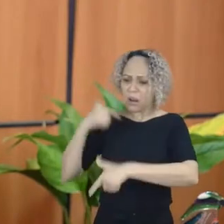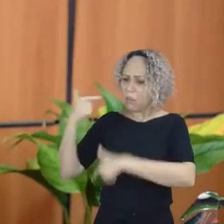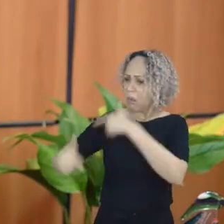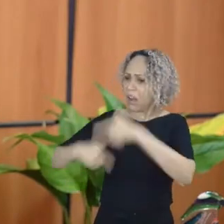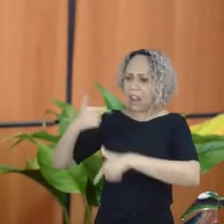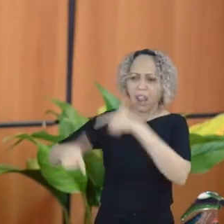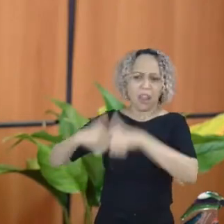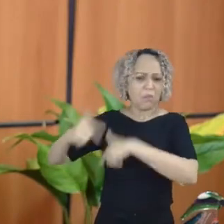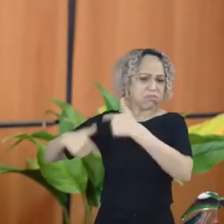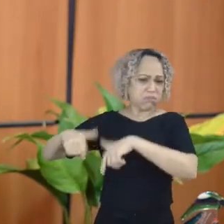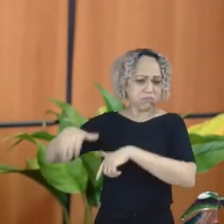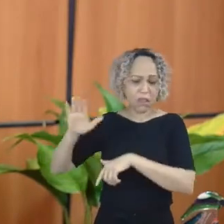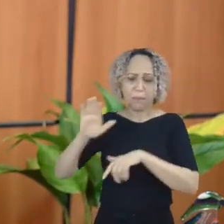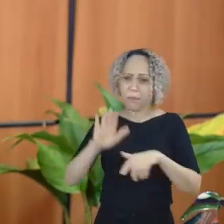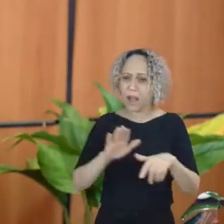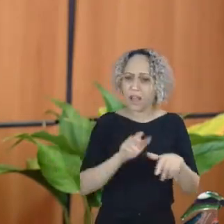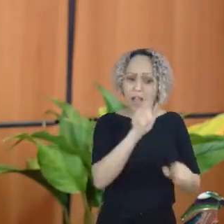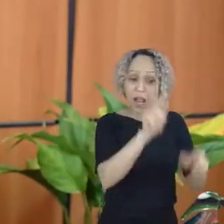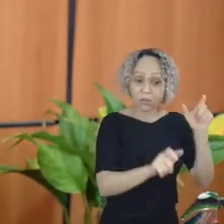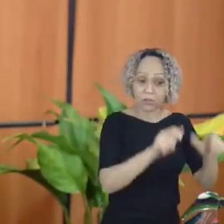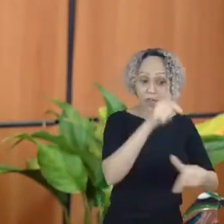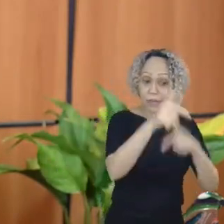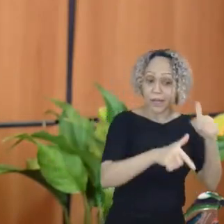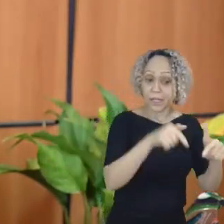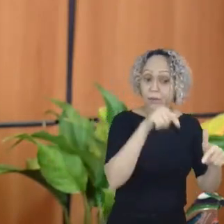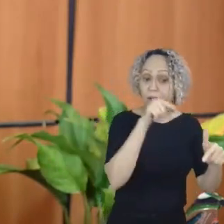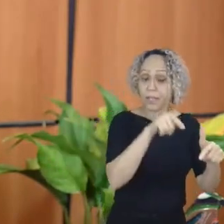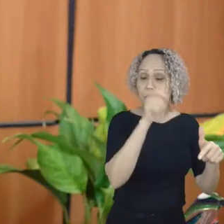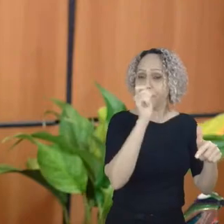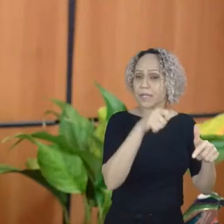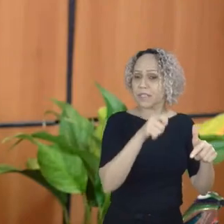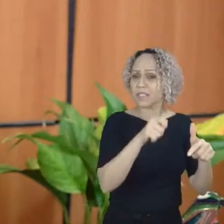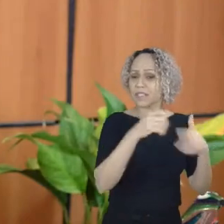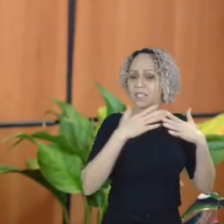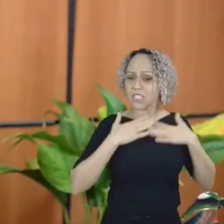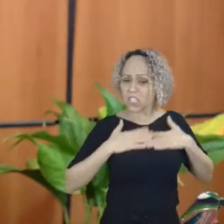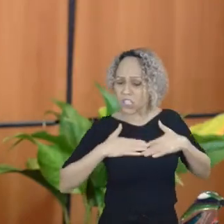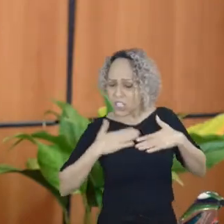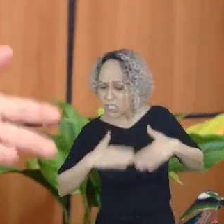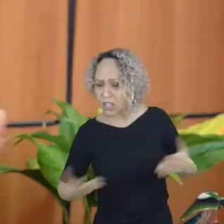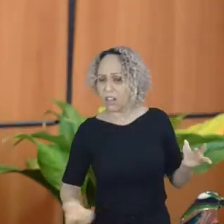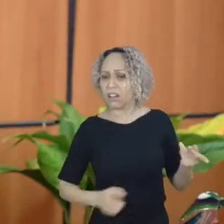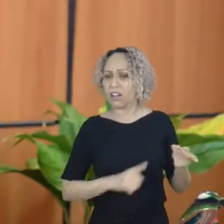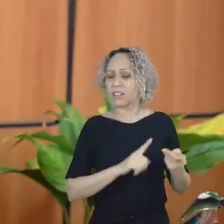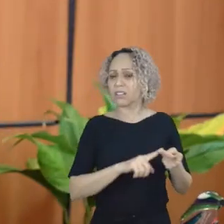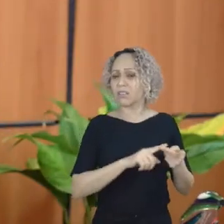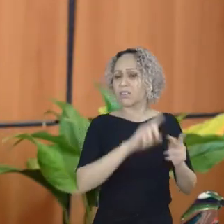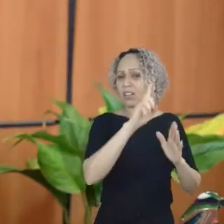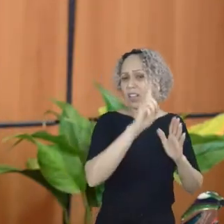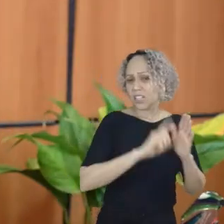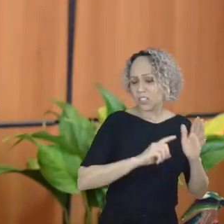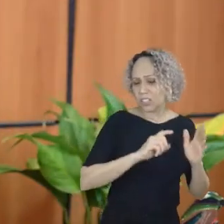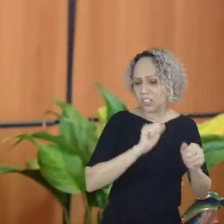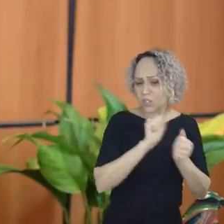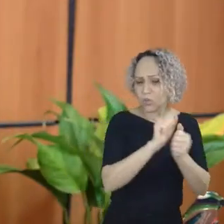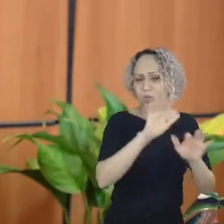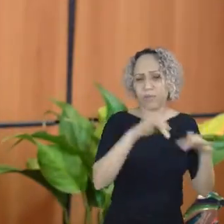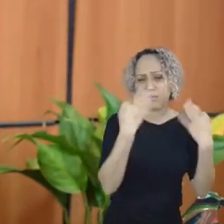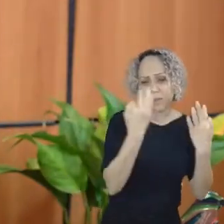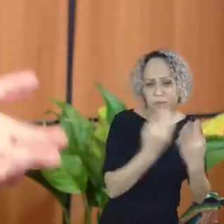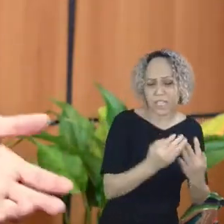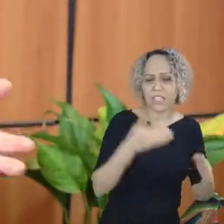ao descanso, precisa do convívio da família, precisa do direito ao teatro, à cultura, ao